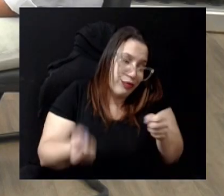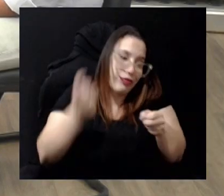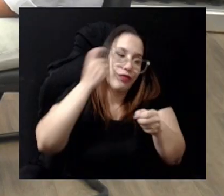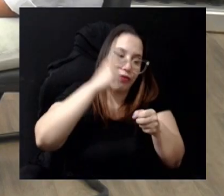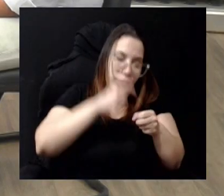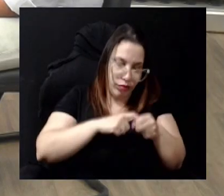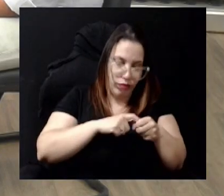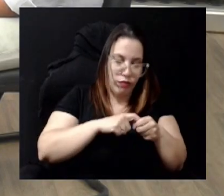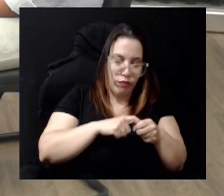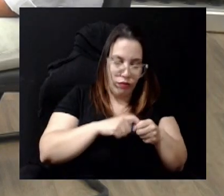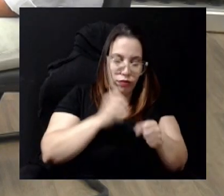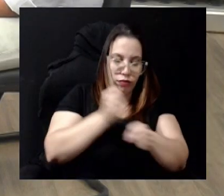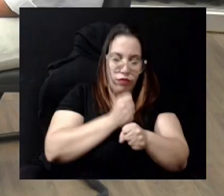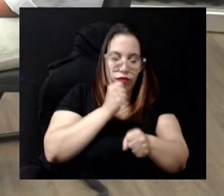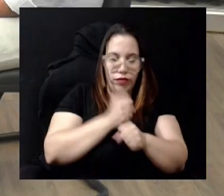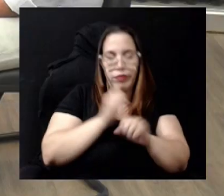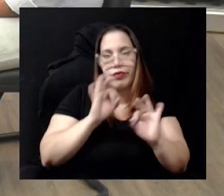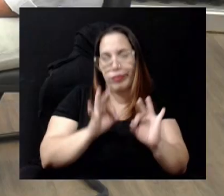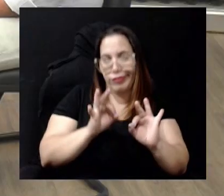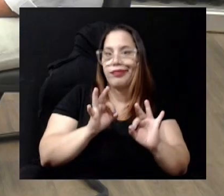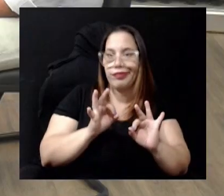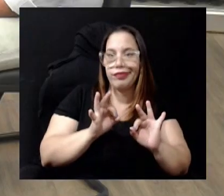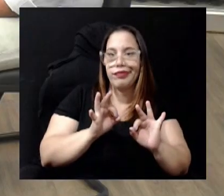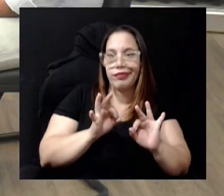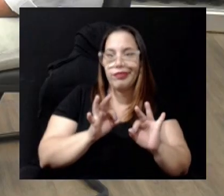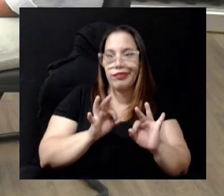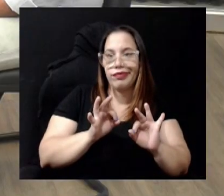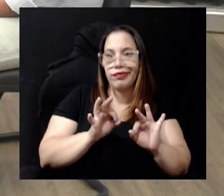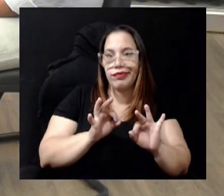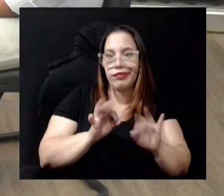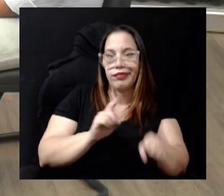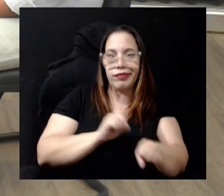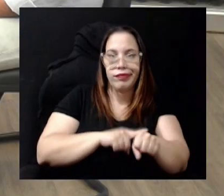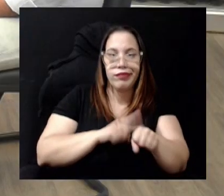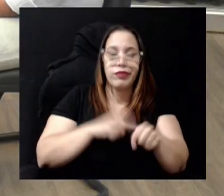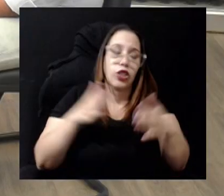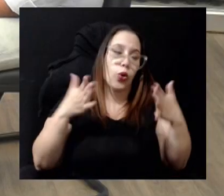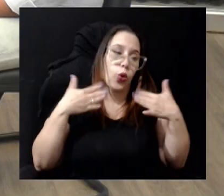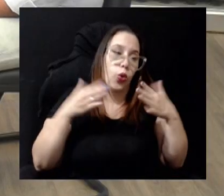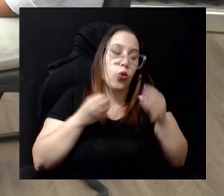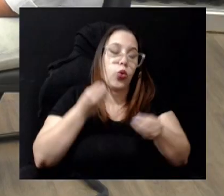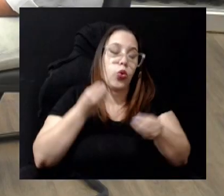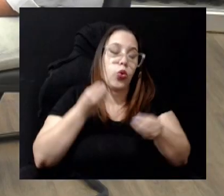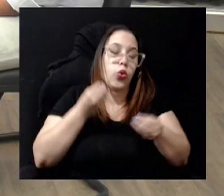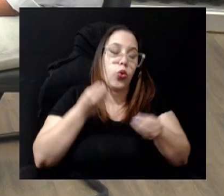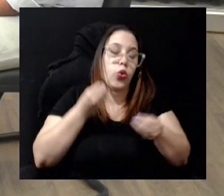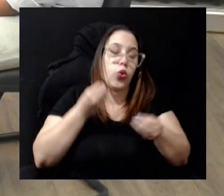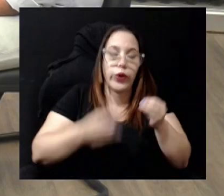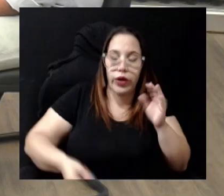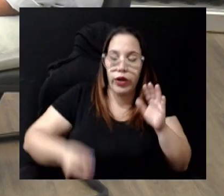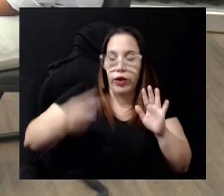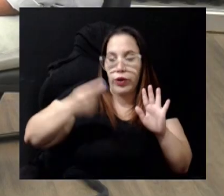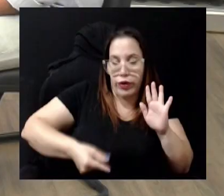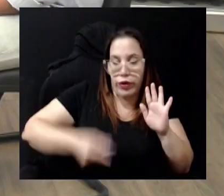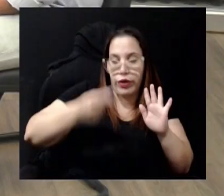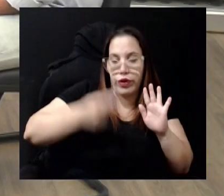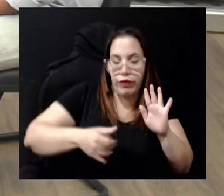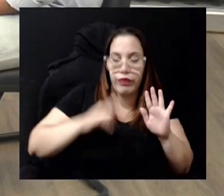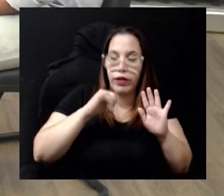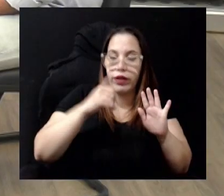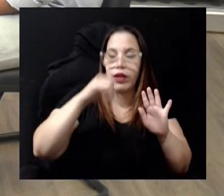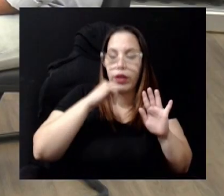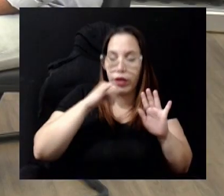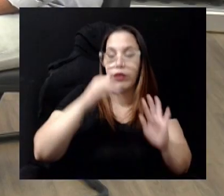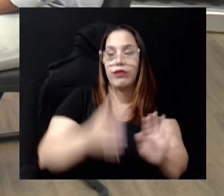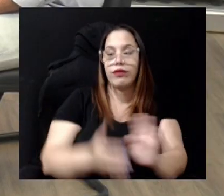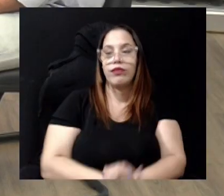ano, ainda nós possamos ter o horário de verão como forma de economizar energia, né? E aí, como